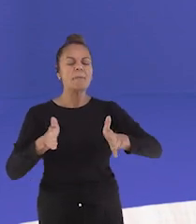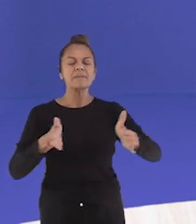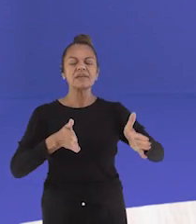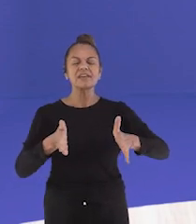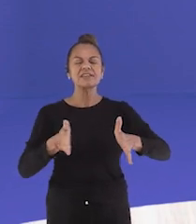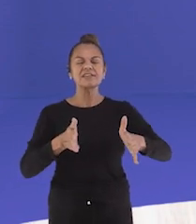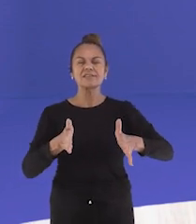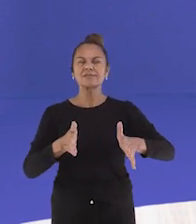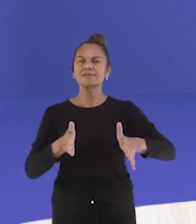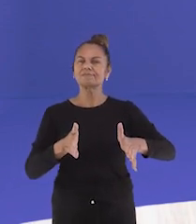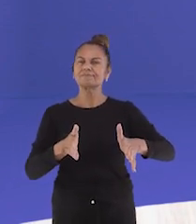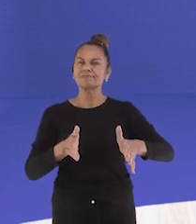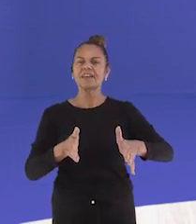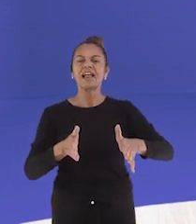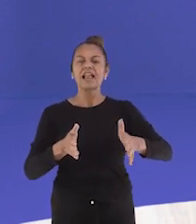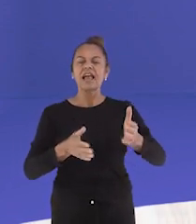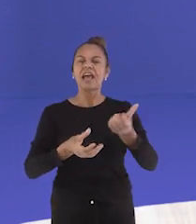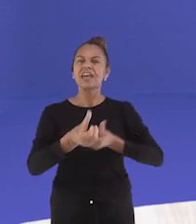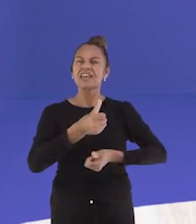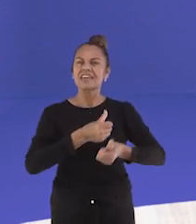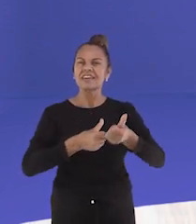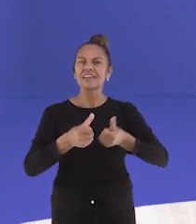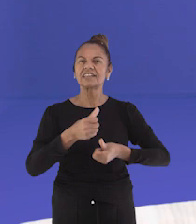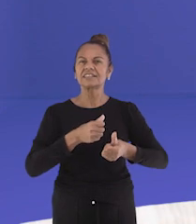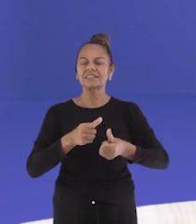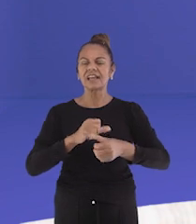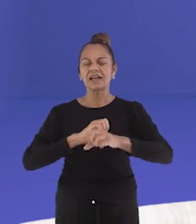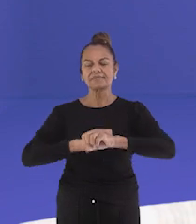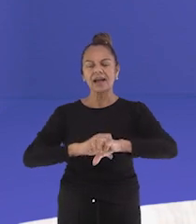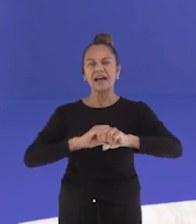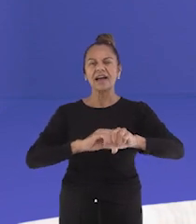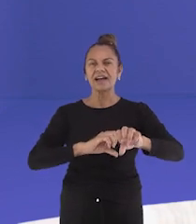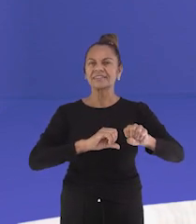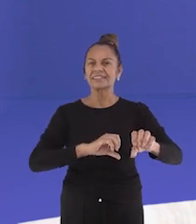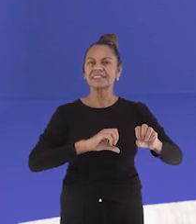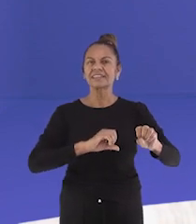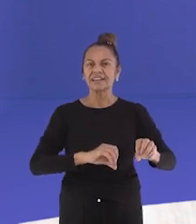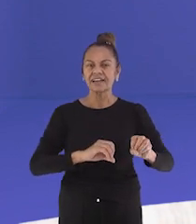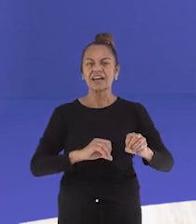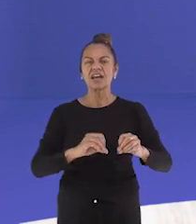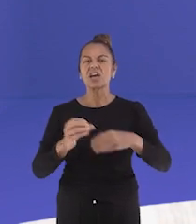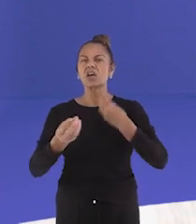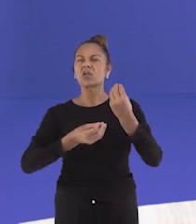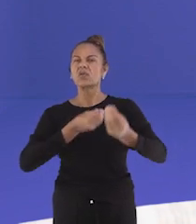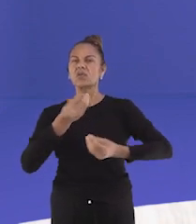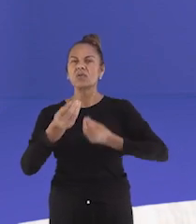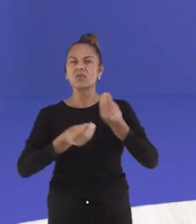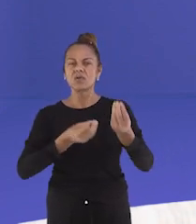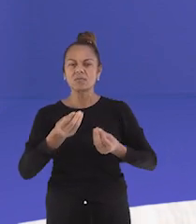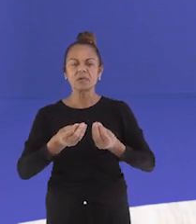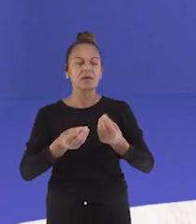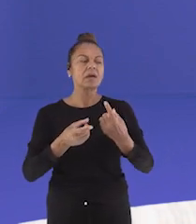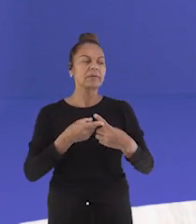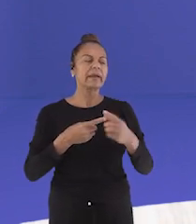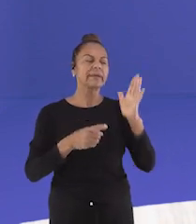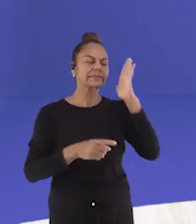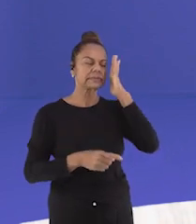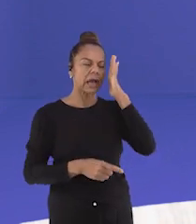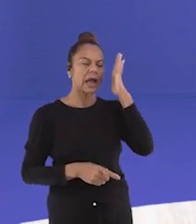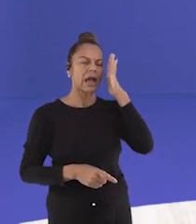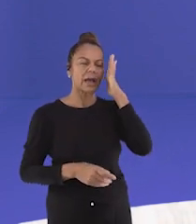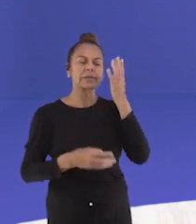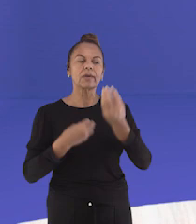para o segmento EJA, porque nós sabemos da dificuldade que é, nós sabemos o perfil